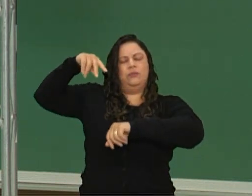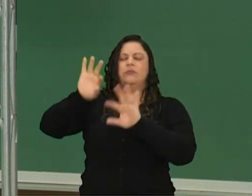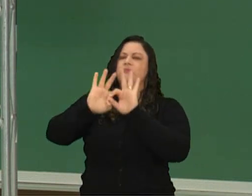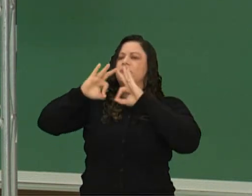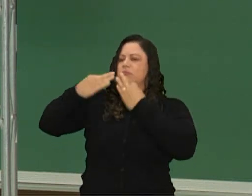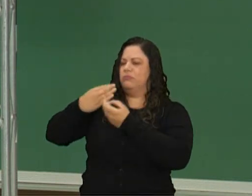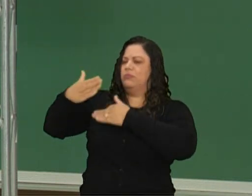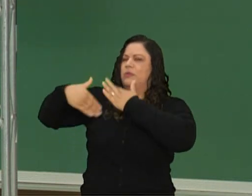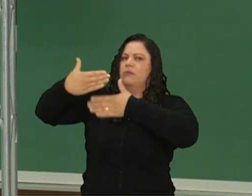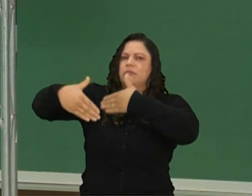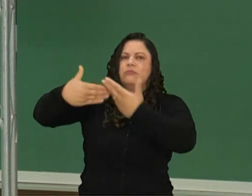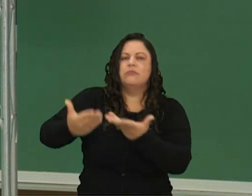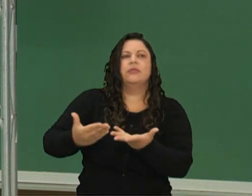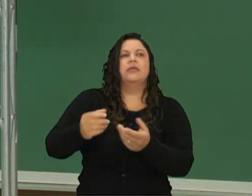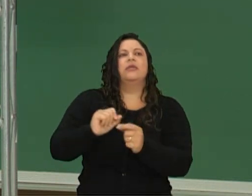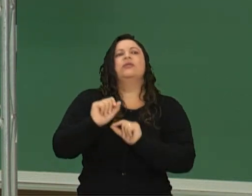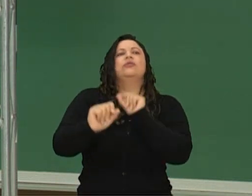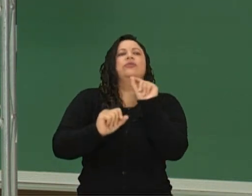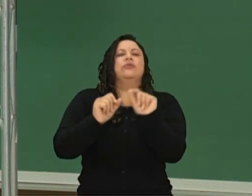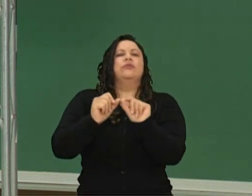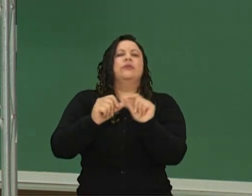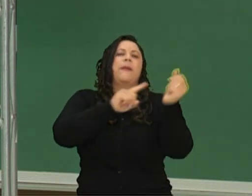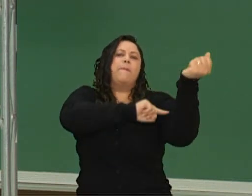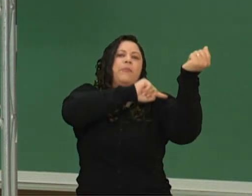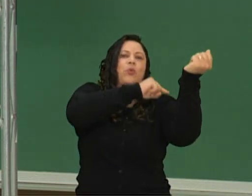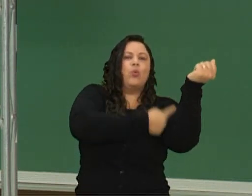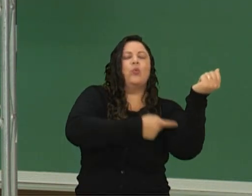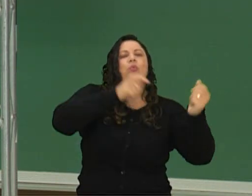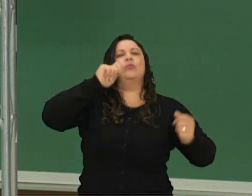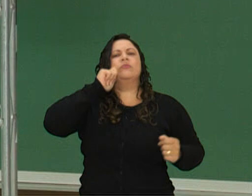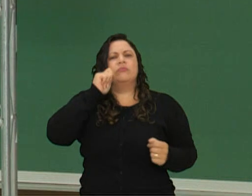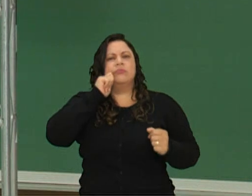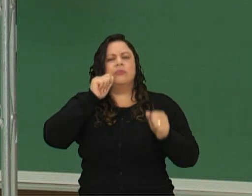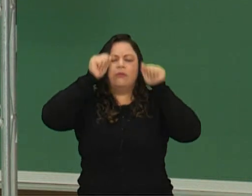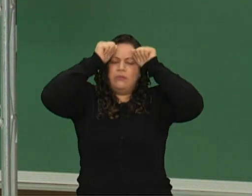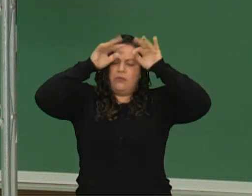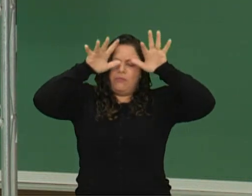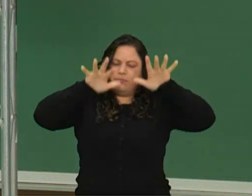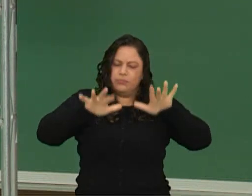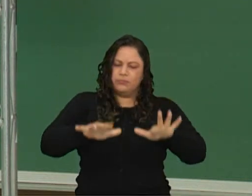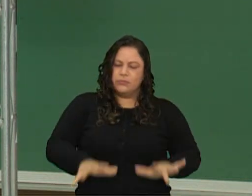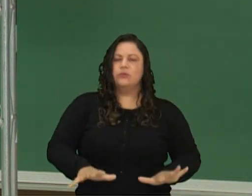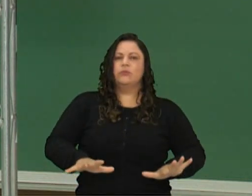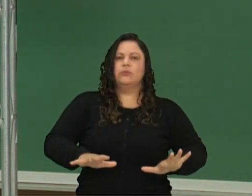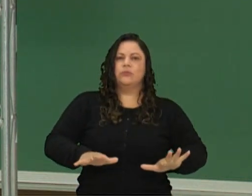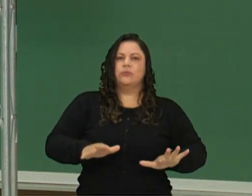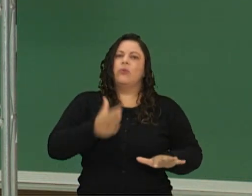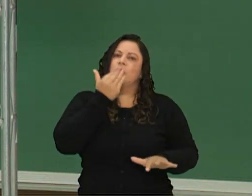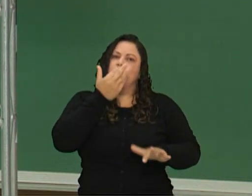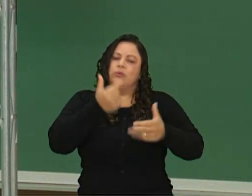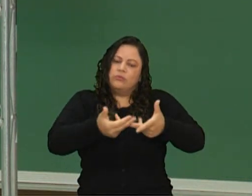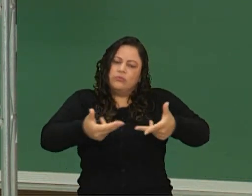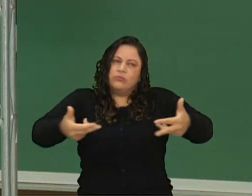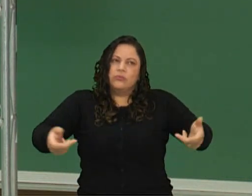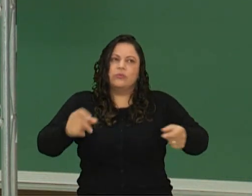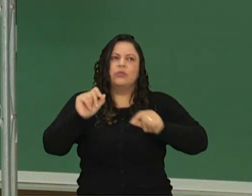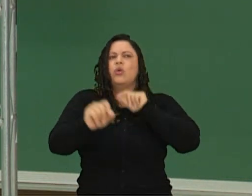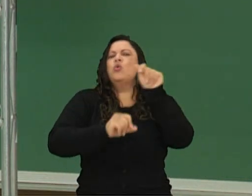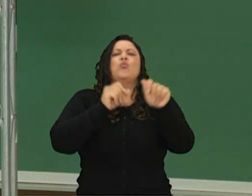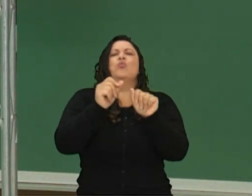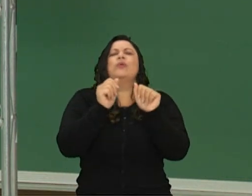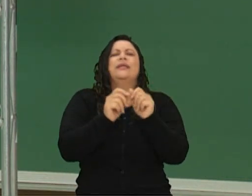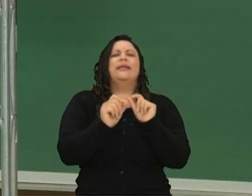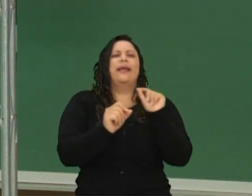poloneses fazem a tradicional bênção dos alimentos. E a Páscoa, ele é um pão